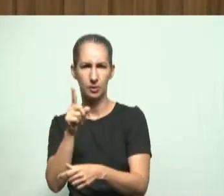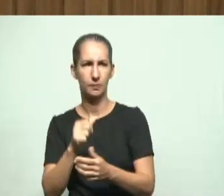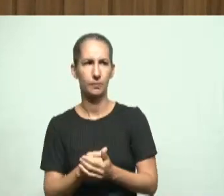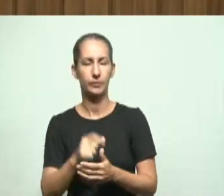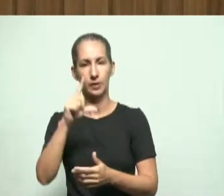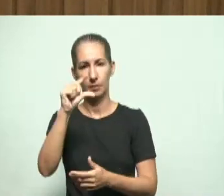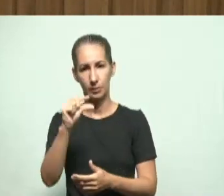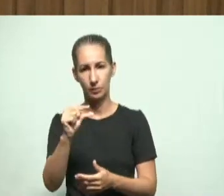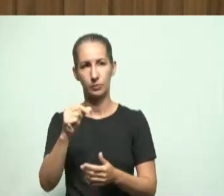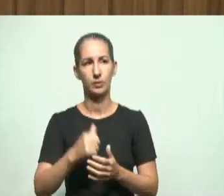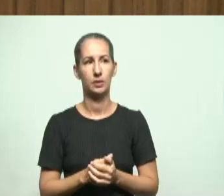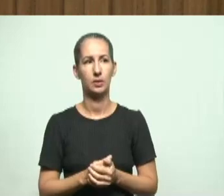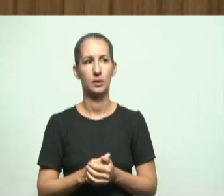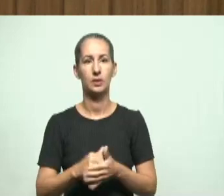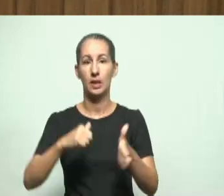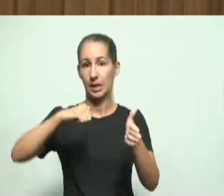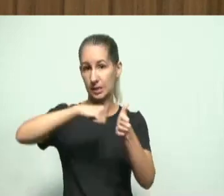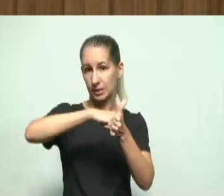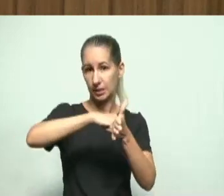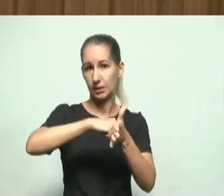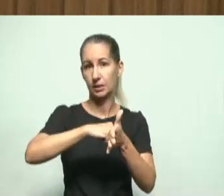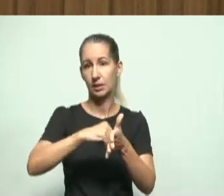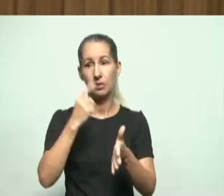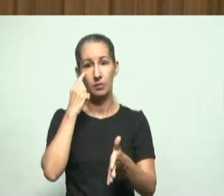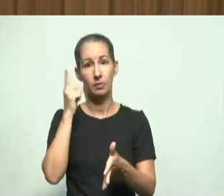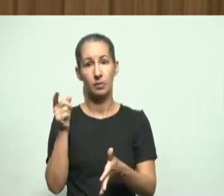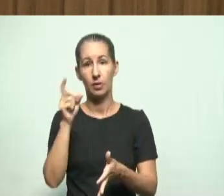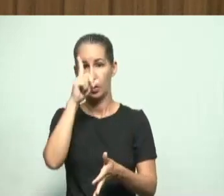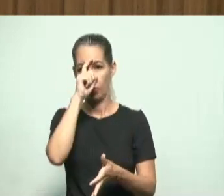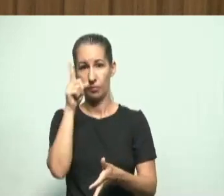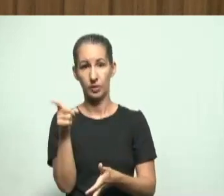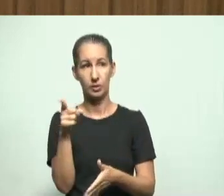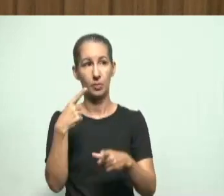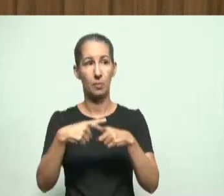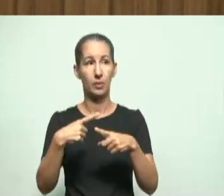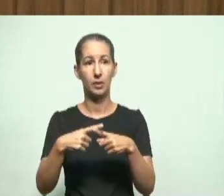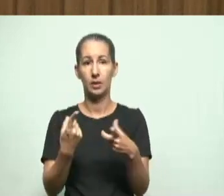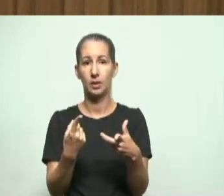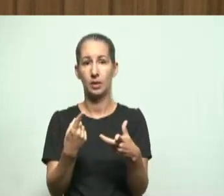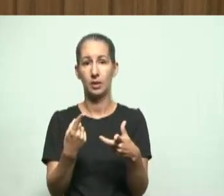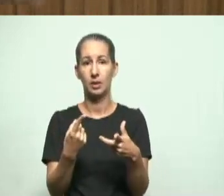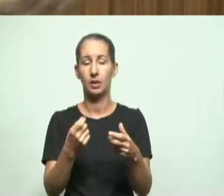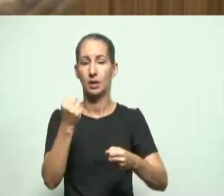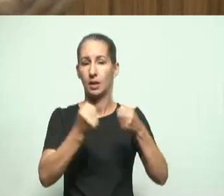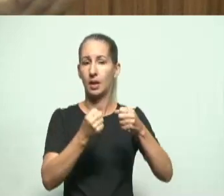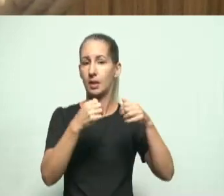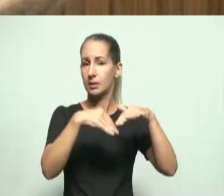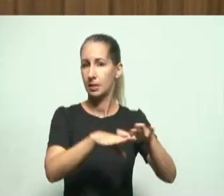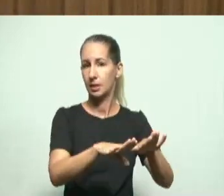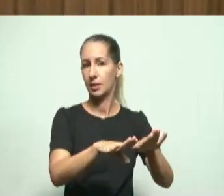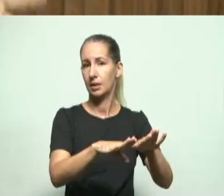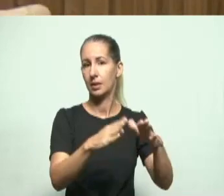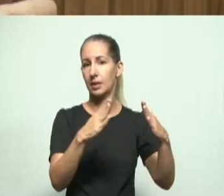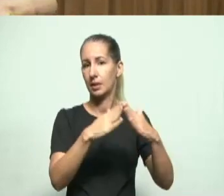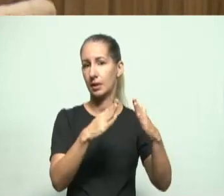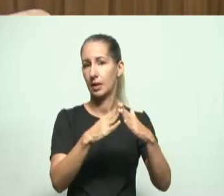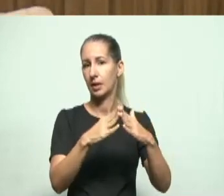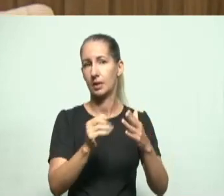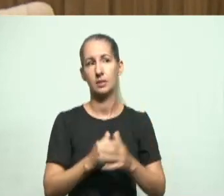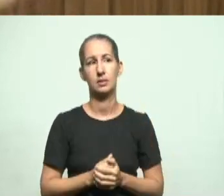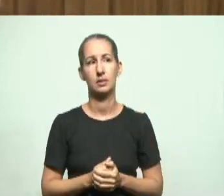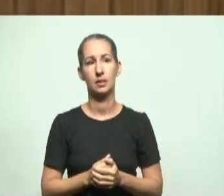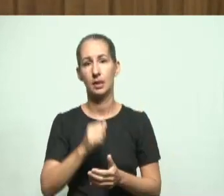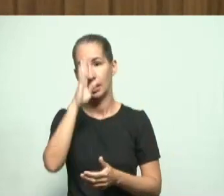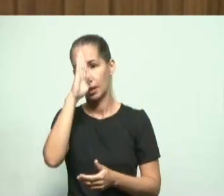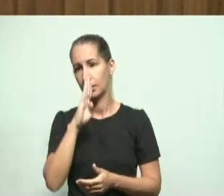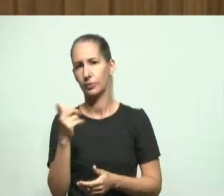vamos diminuir a quantidade de acidentes? Nós vimos agora no Valfredo, porque as pessoas podem deixar seus carros em casa e transporte, se for prioridade, sendo